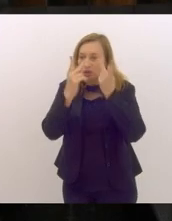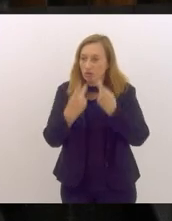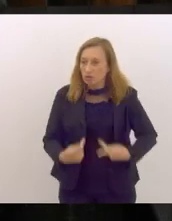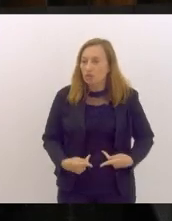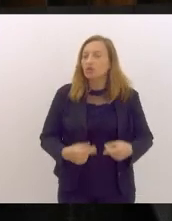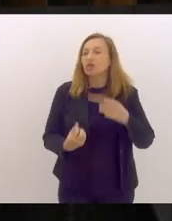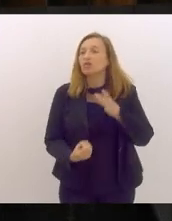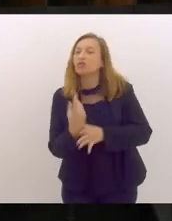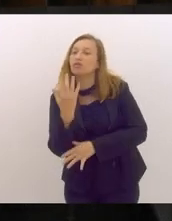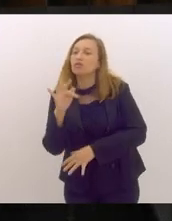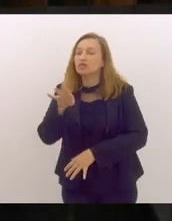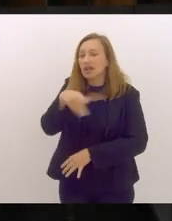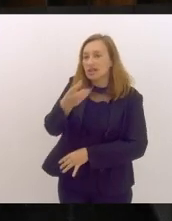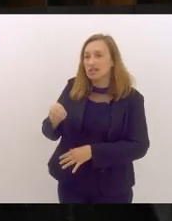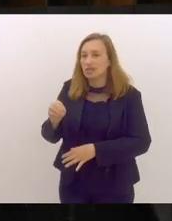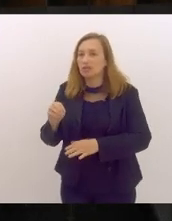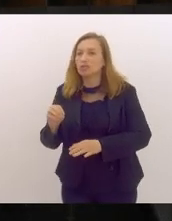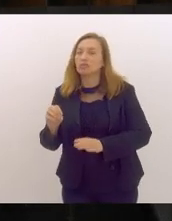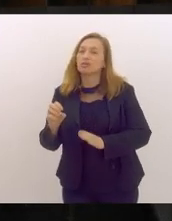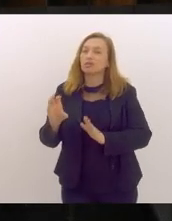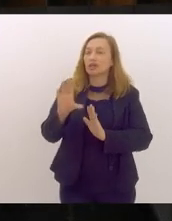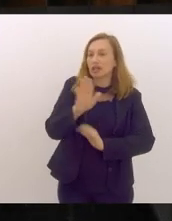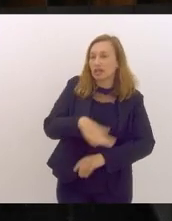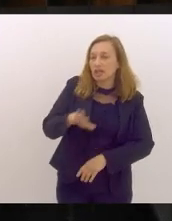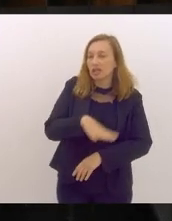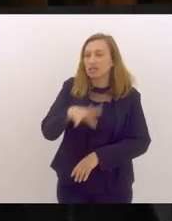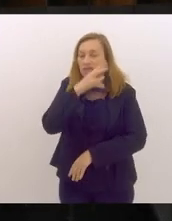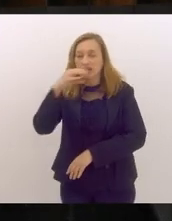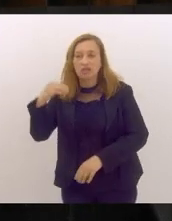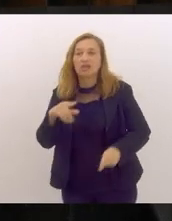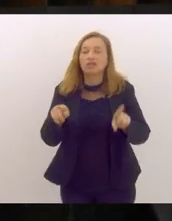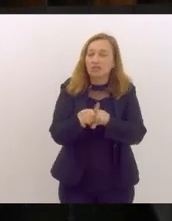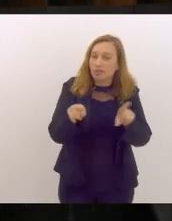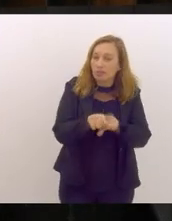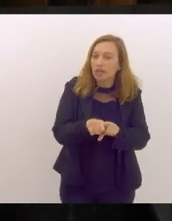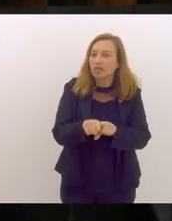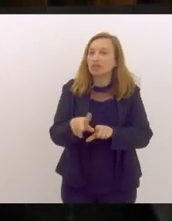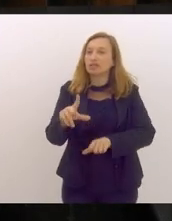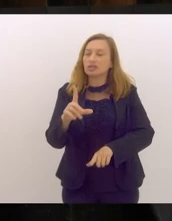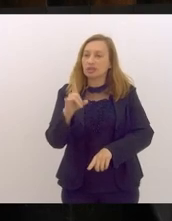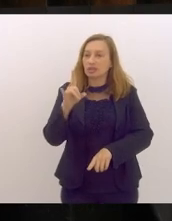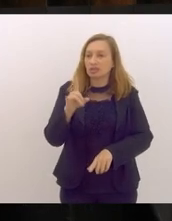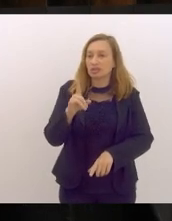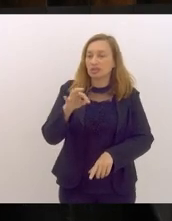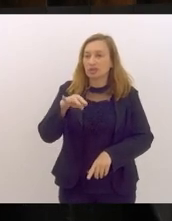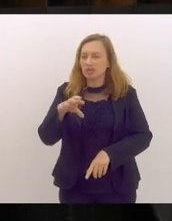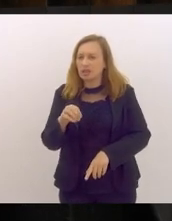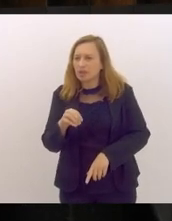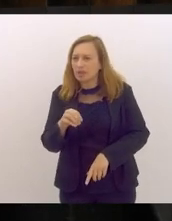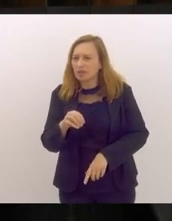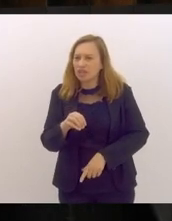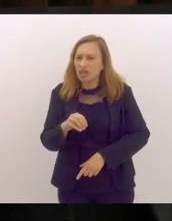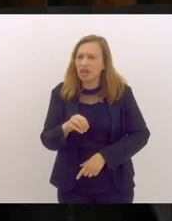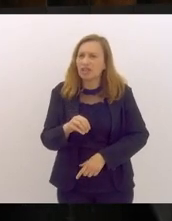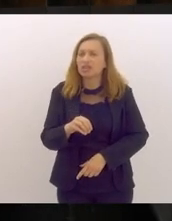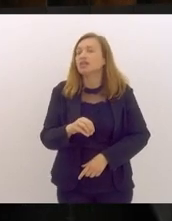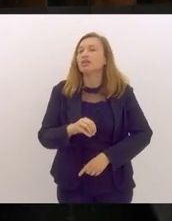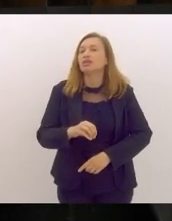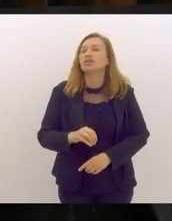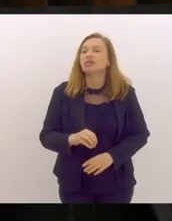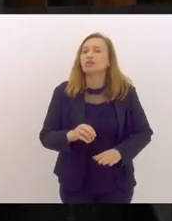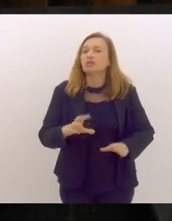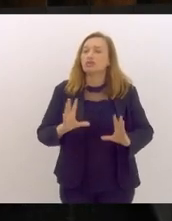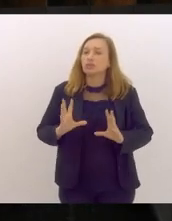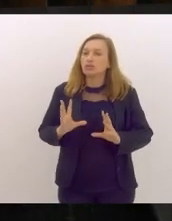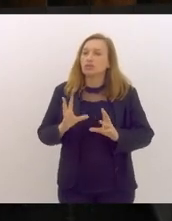a Fundação da Infância e Adolescência e até mesmo para o Departamento de Estradas e Rodagens. Quando eu somo